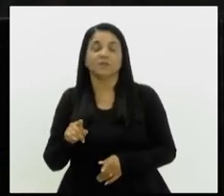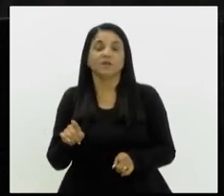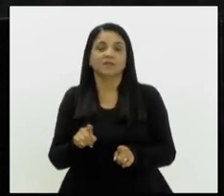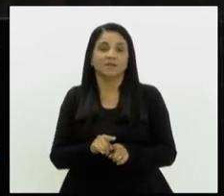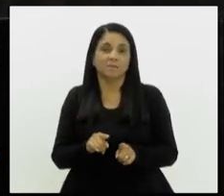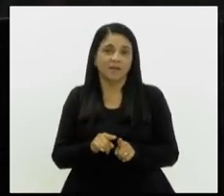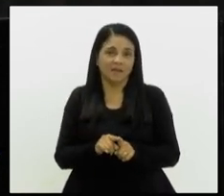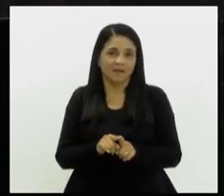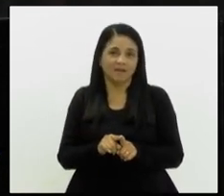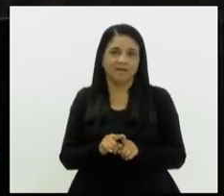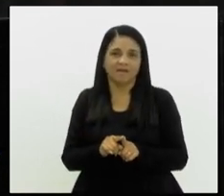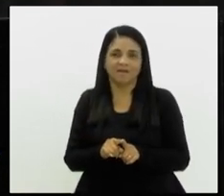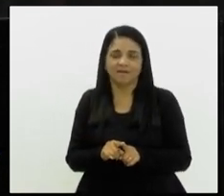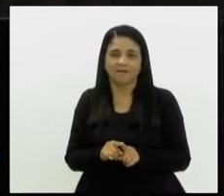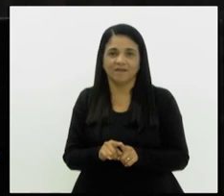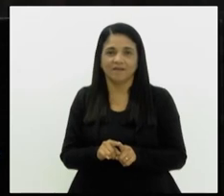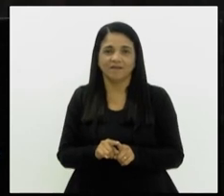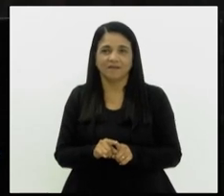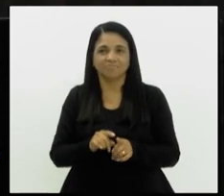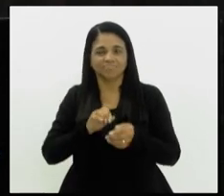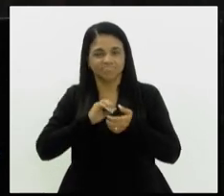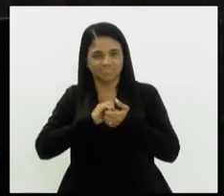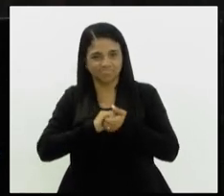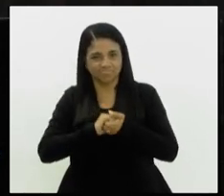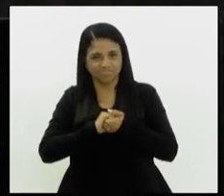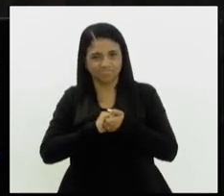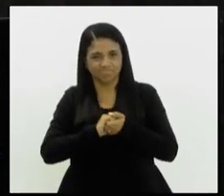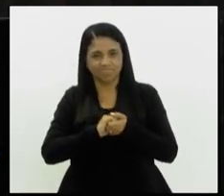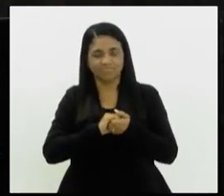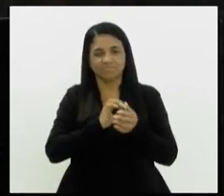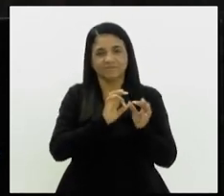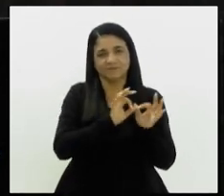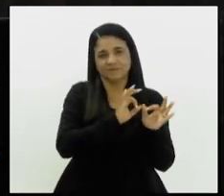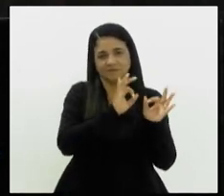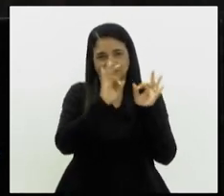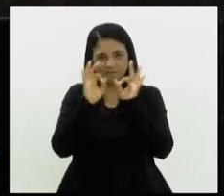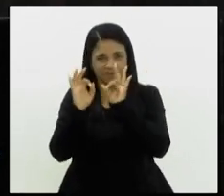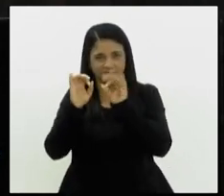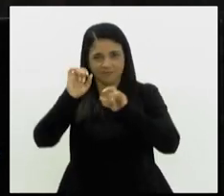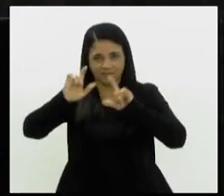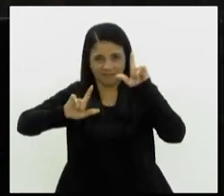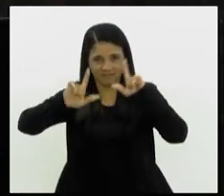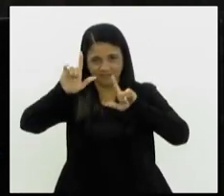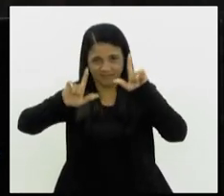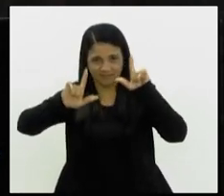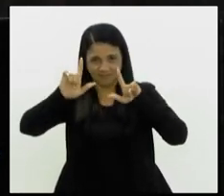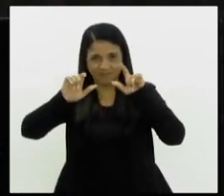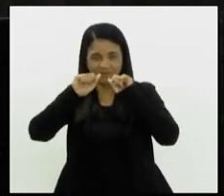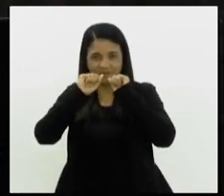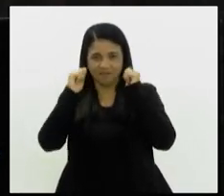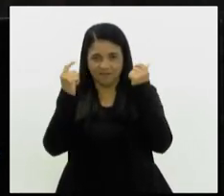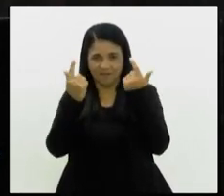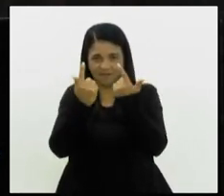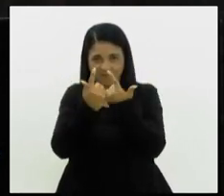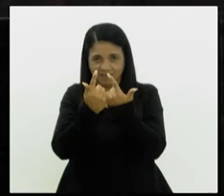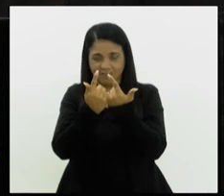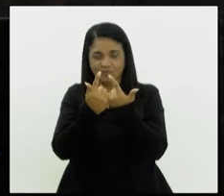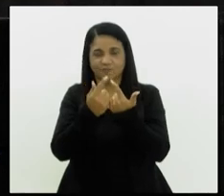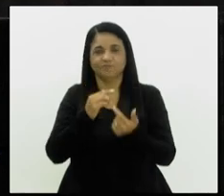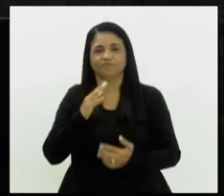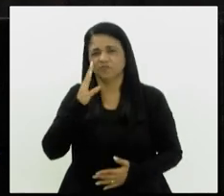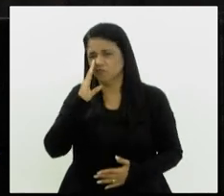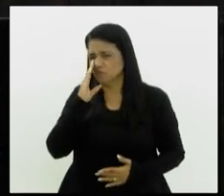mesmo tempo, que cumprimento os telespectadores da TV Alerj, vou direto no